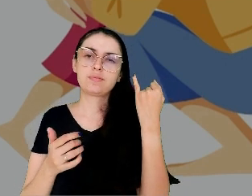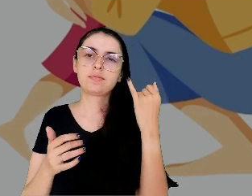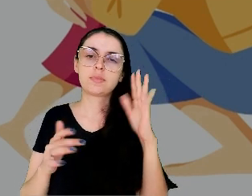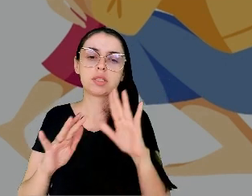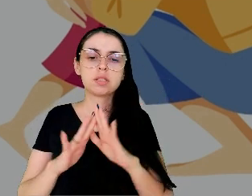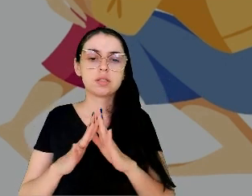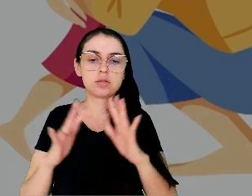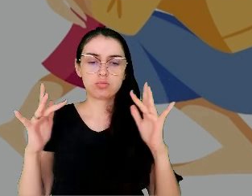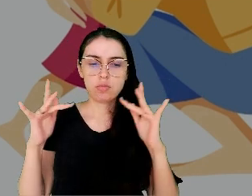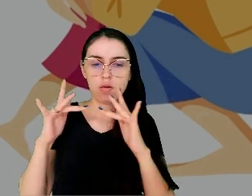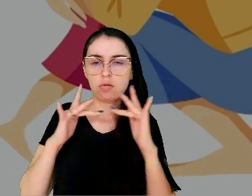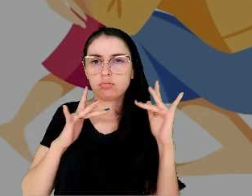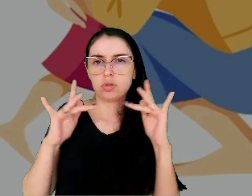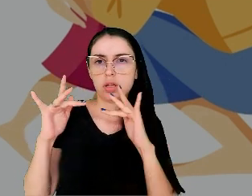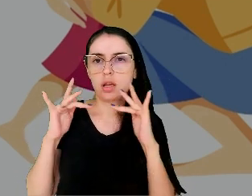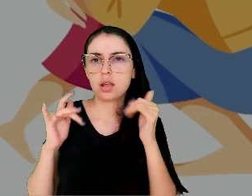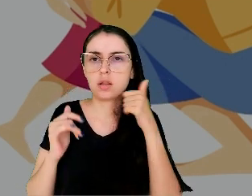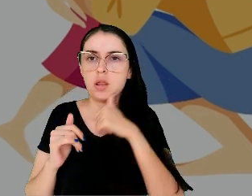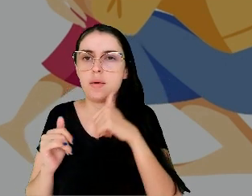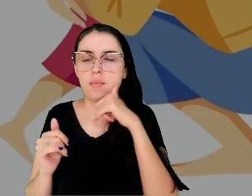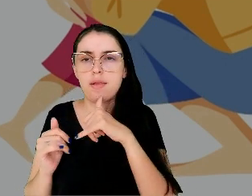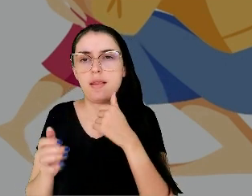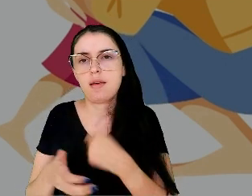sinergia da mulher,